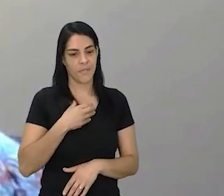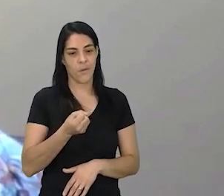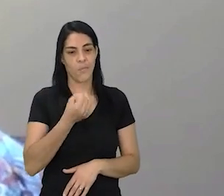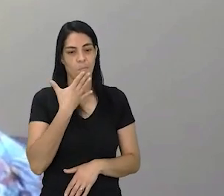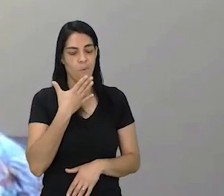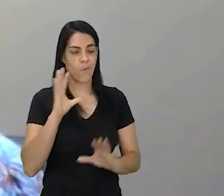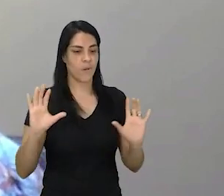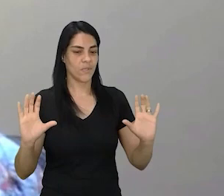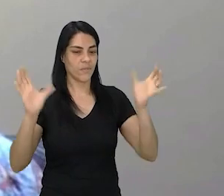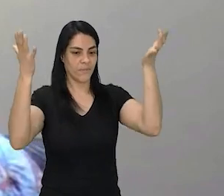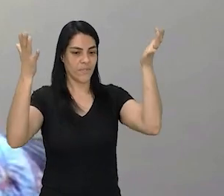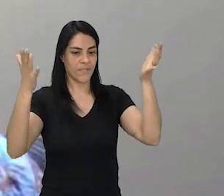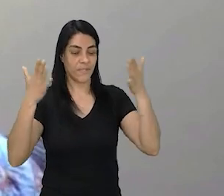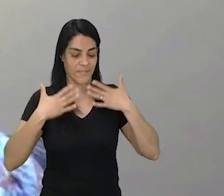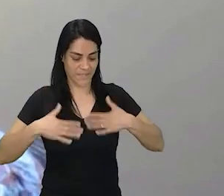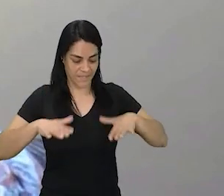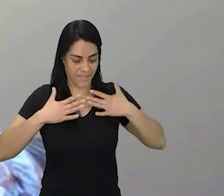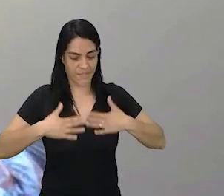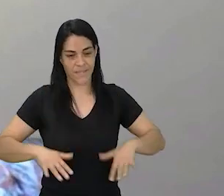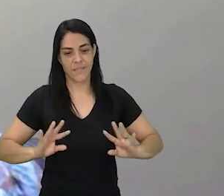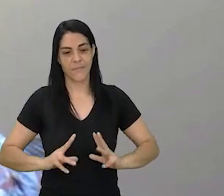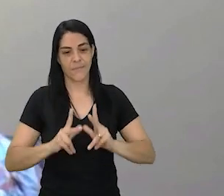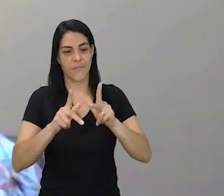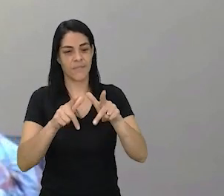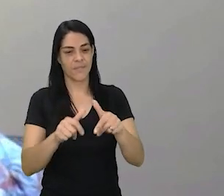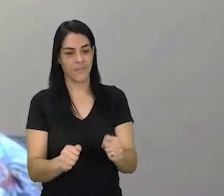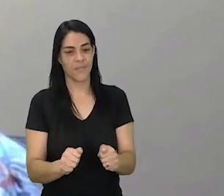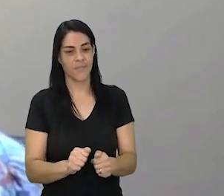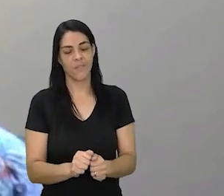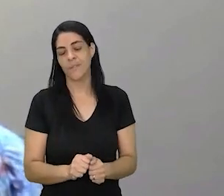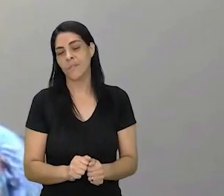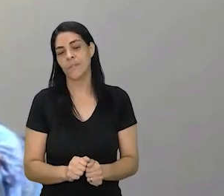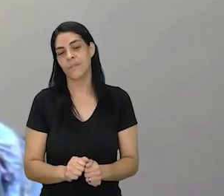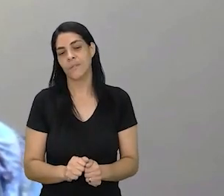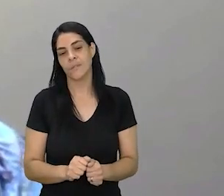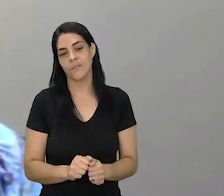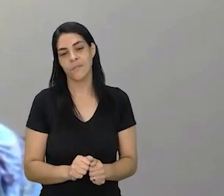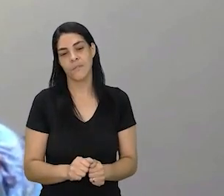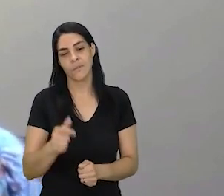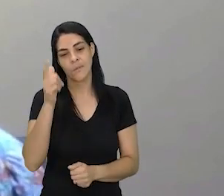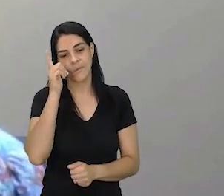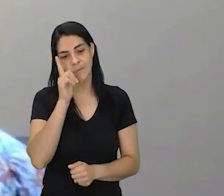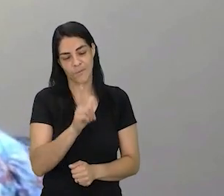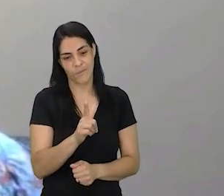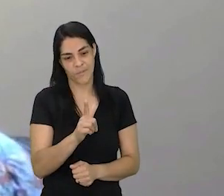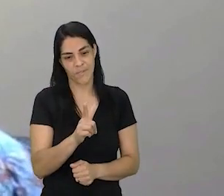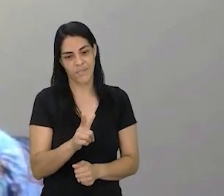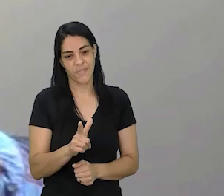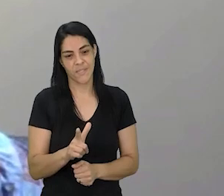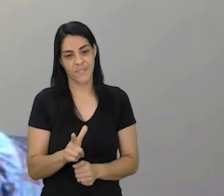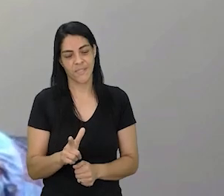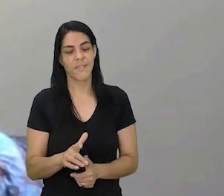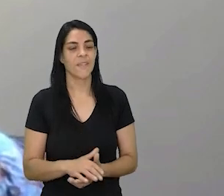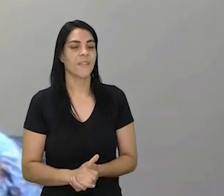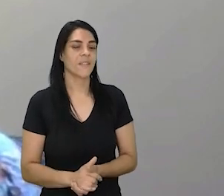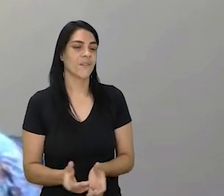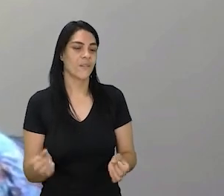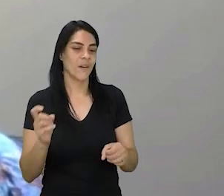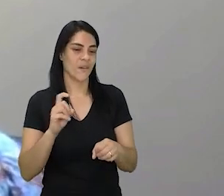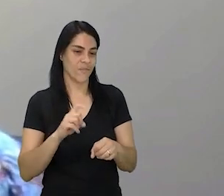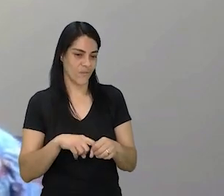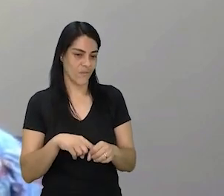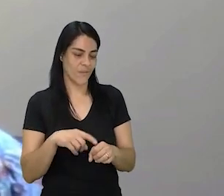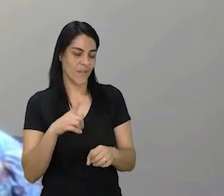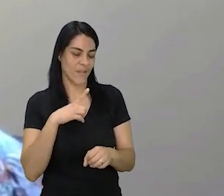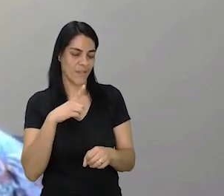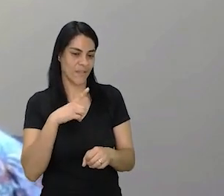festas, bom descanso a todos e que todos possam se reenergizar para ter um ano de